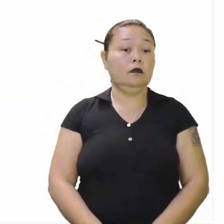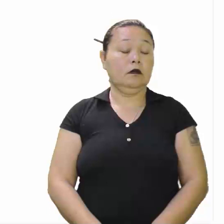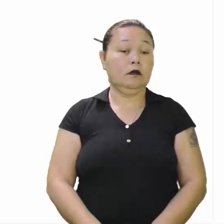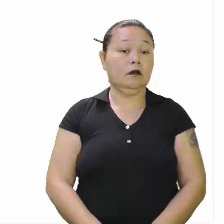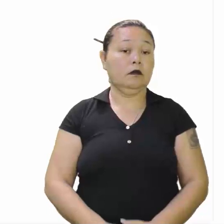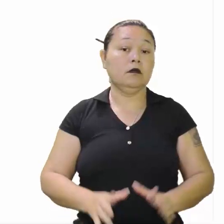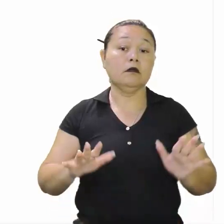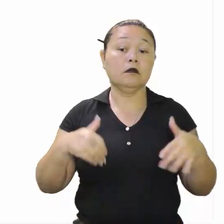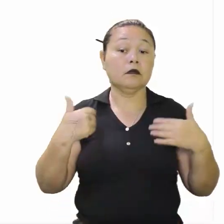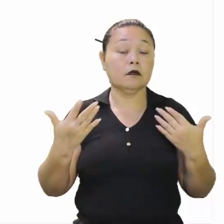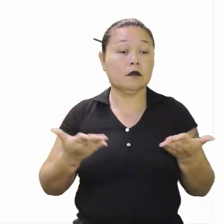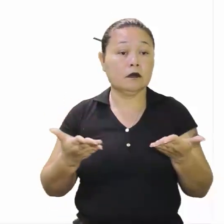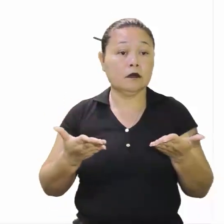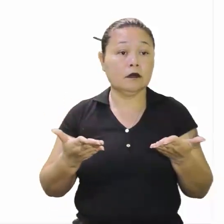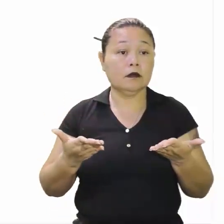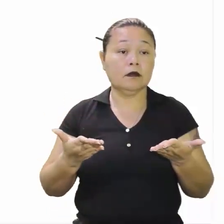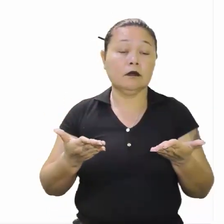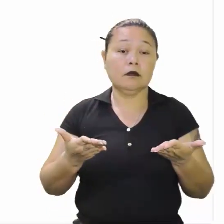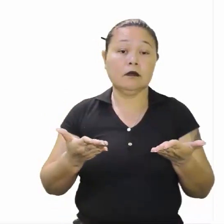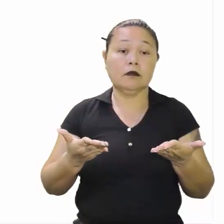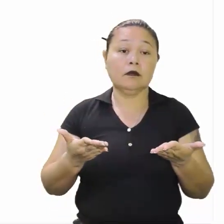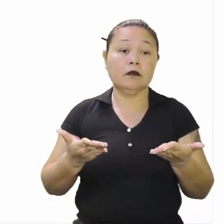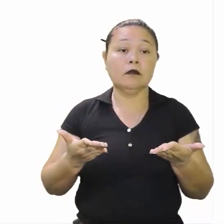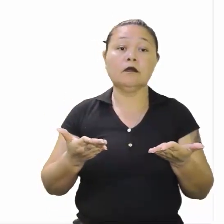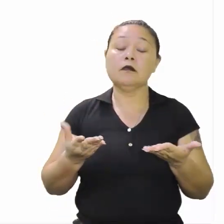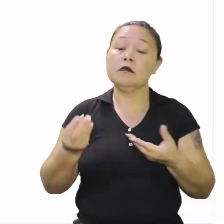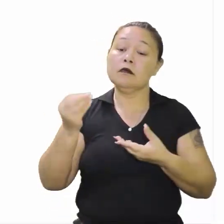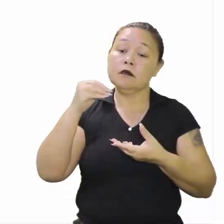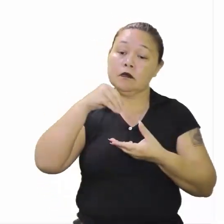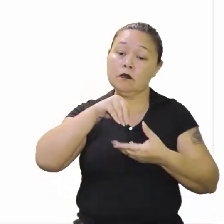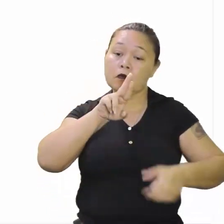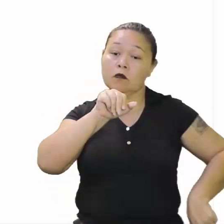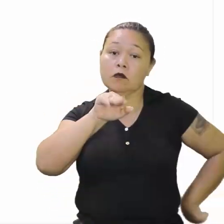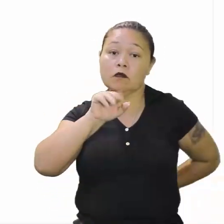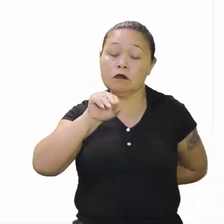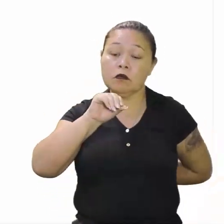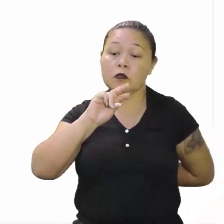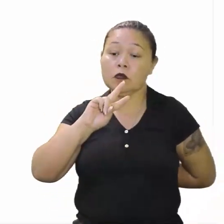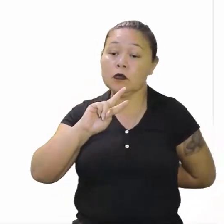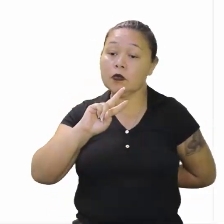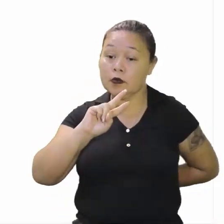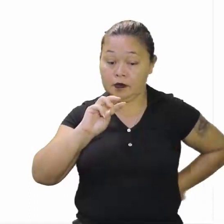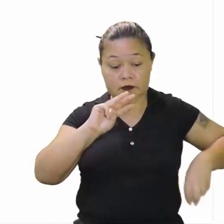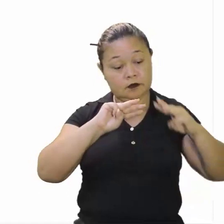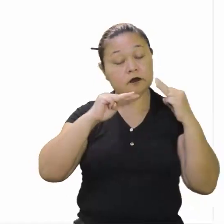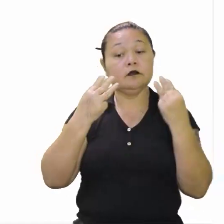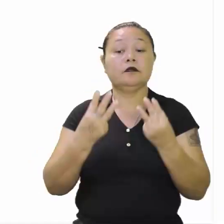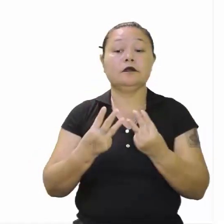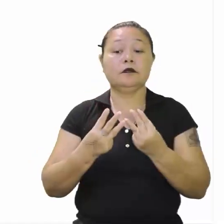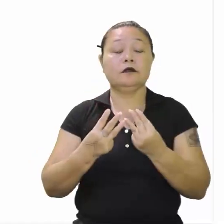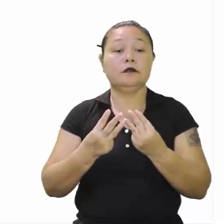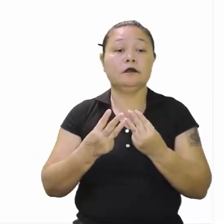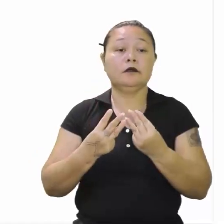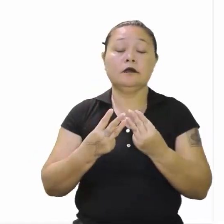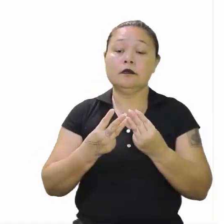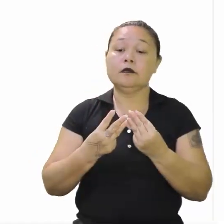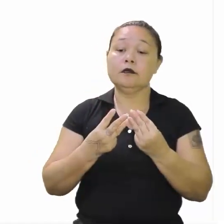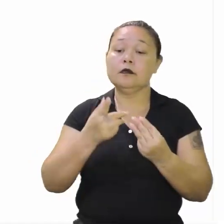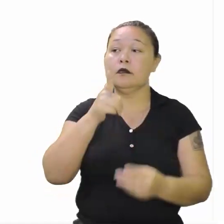agora, saindo da unidade de massa, da grandeza,